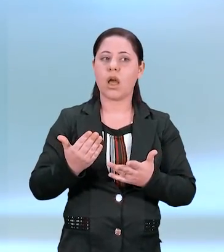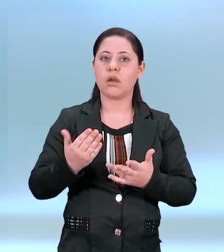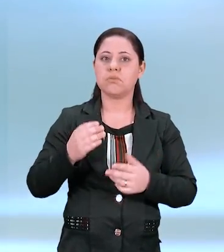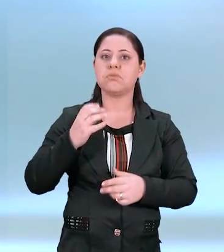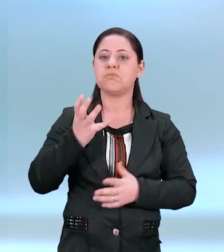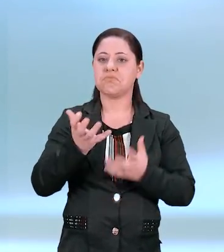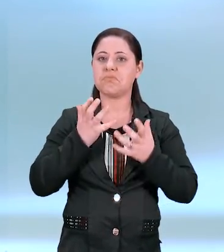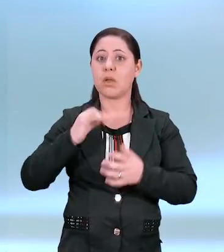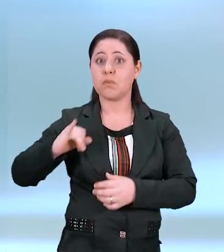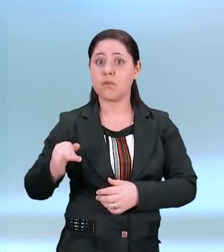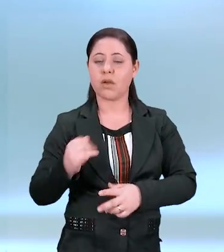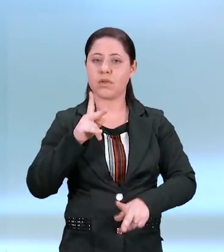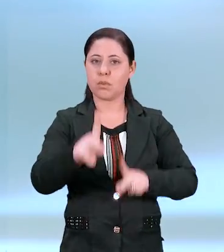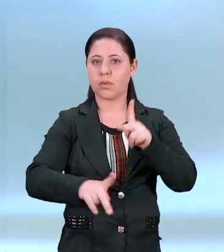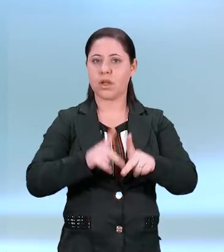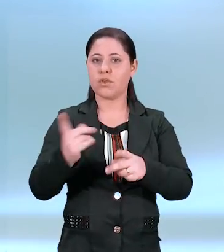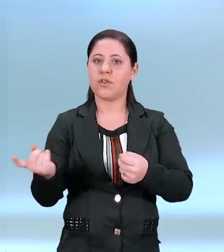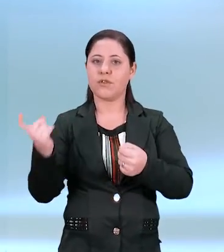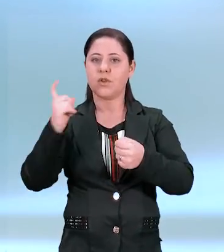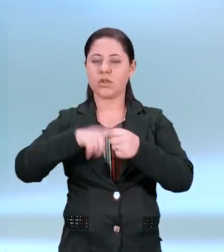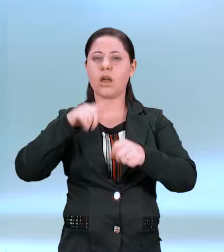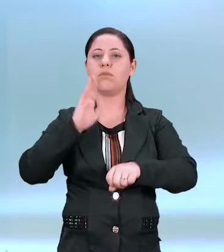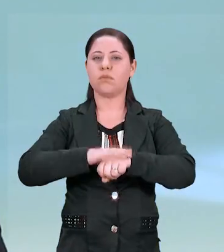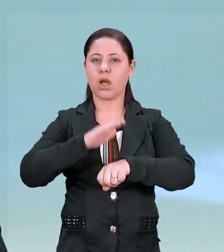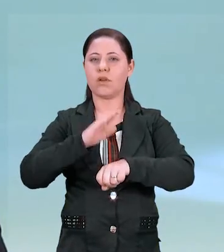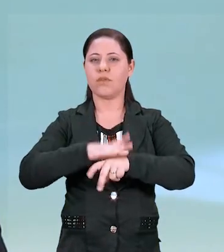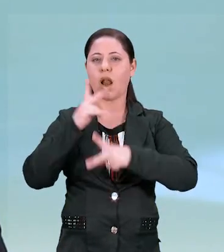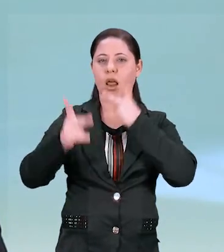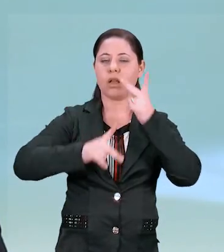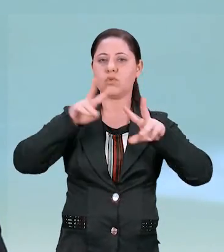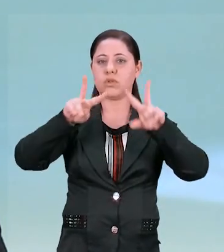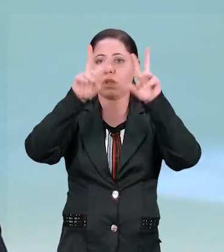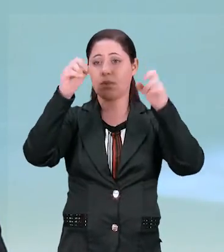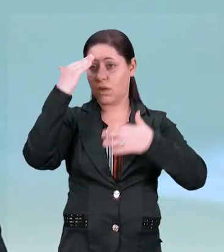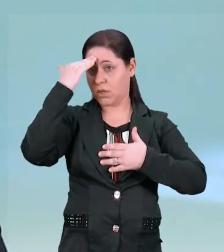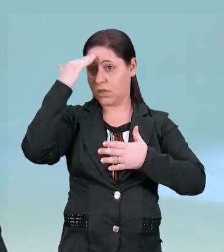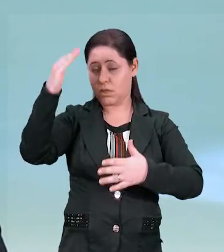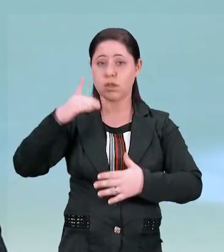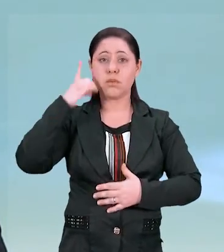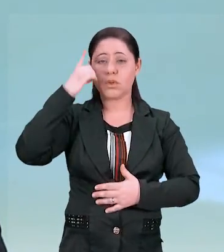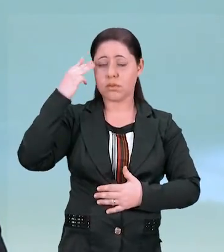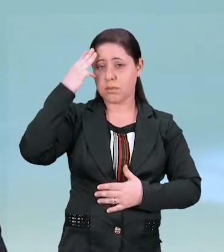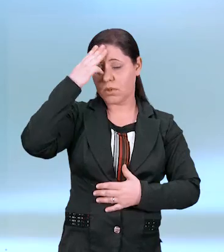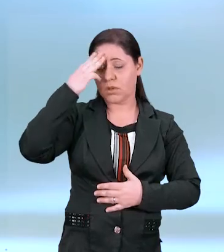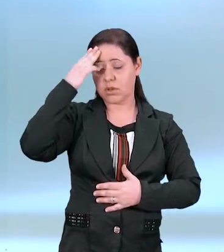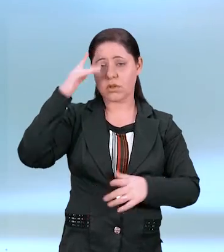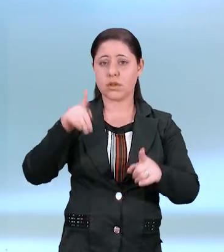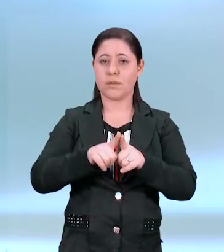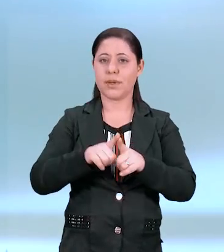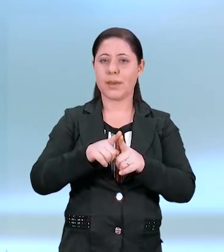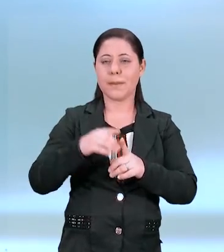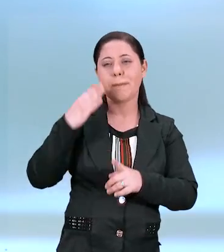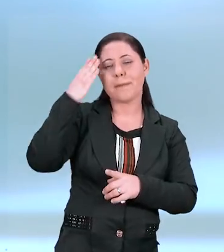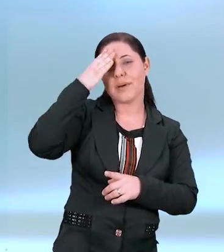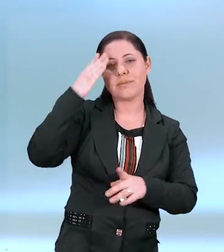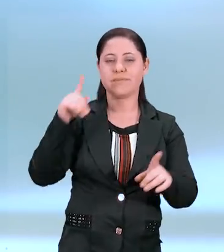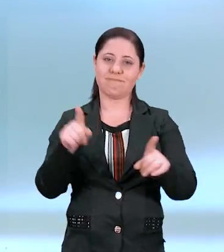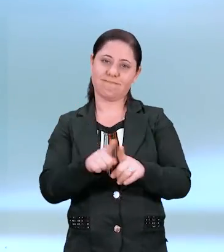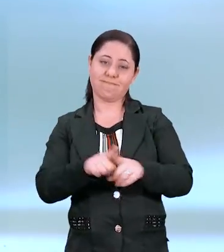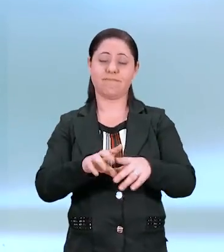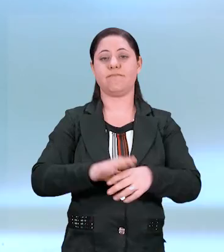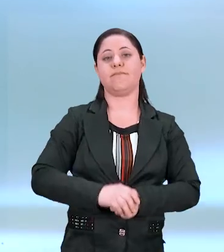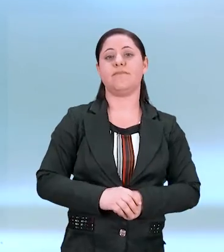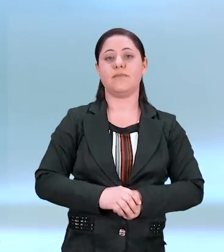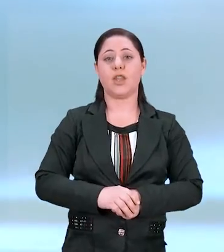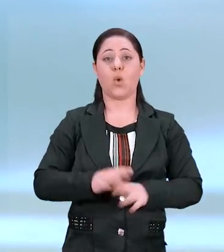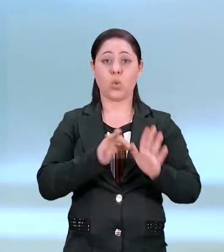nós vamos voltar a falar sobre esse assunto. Agradecemos ao deputado José Carlos Barbosa, o nosso querido Barbosinha também. Considerações